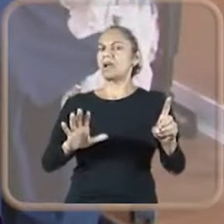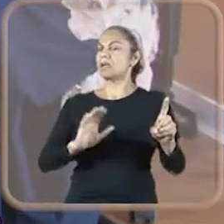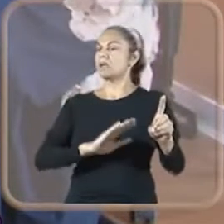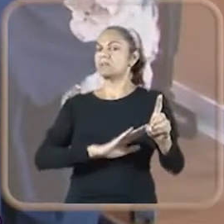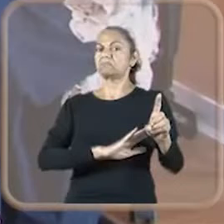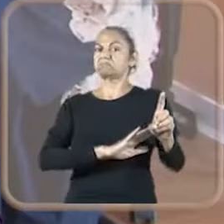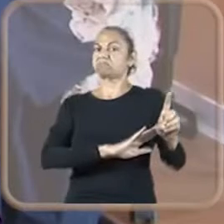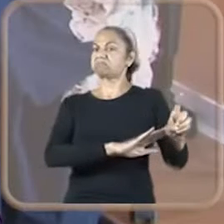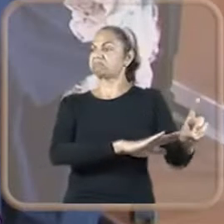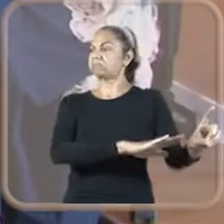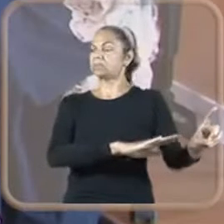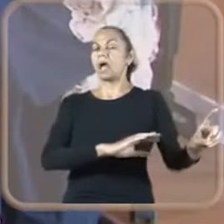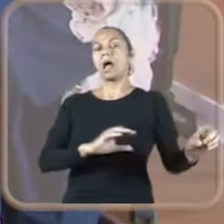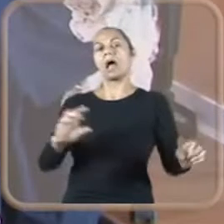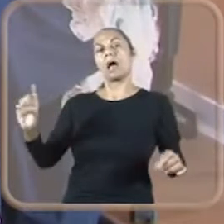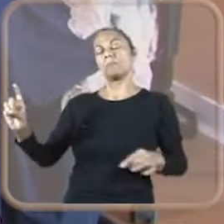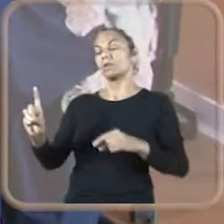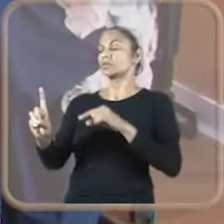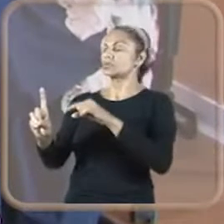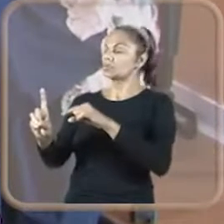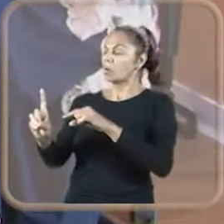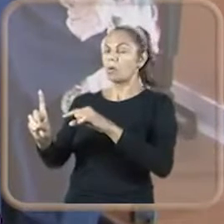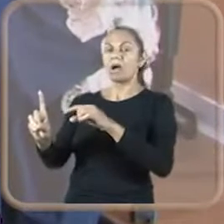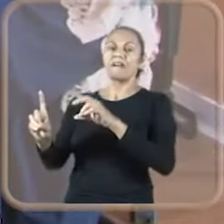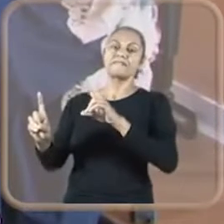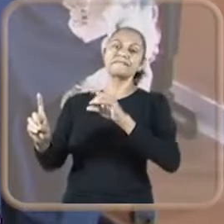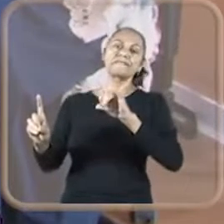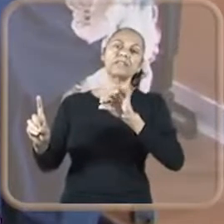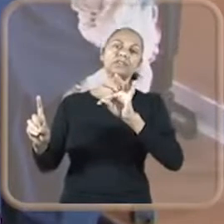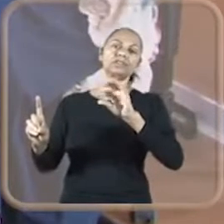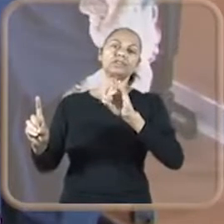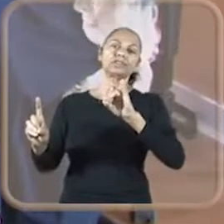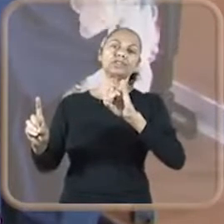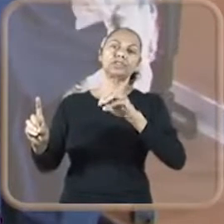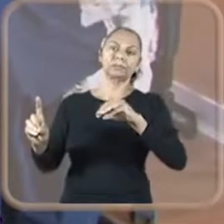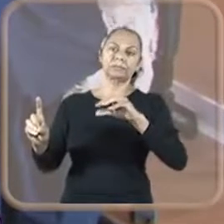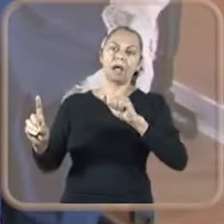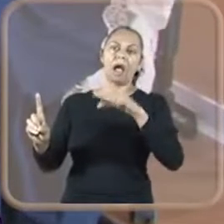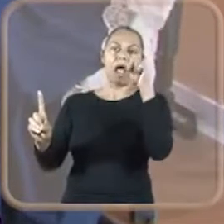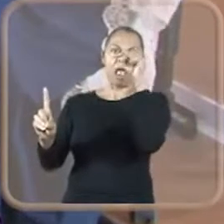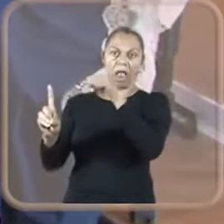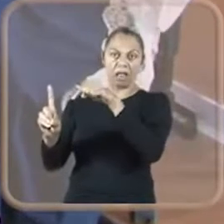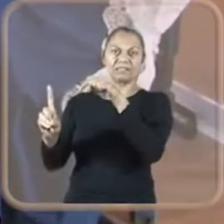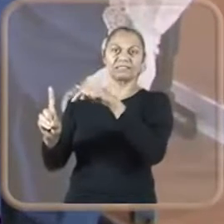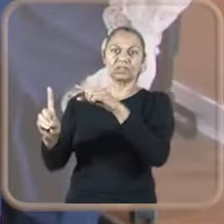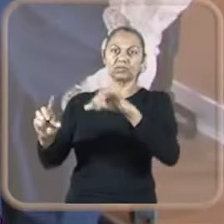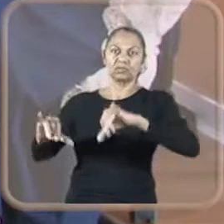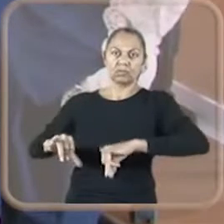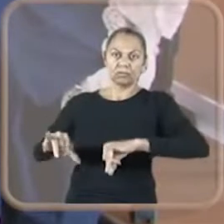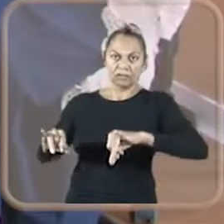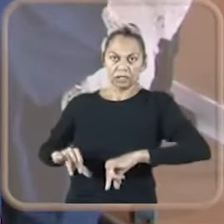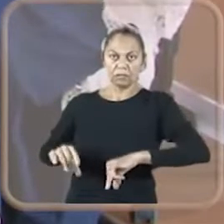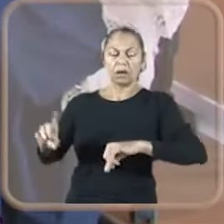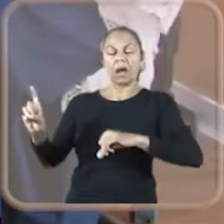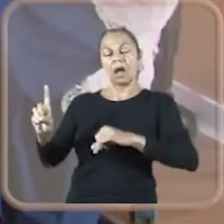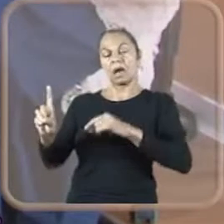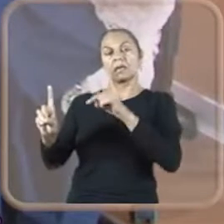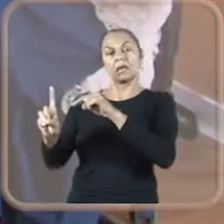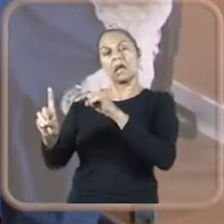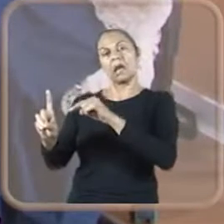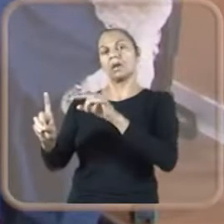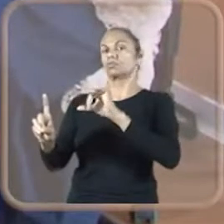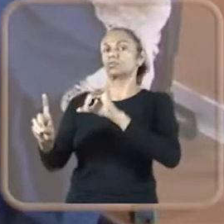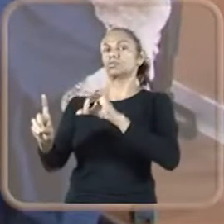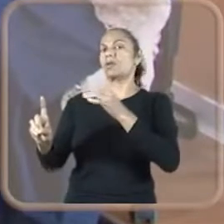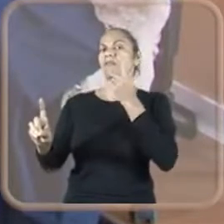trabalhar simplesmente a vítima, né, com os seus familiares, seus amigos, a violência e deixa o curso normal do processo com relação ao